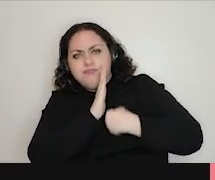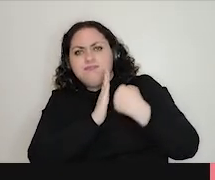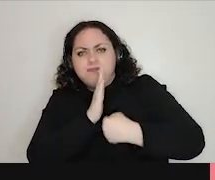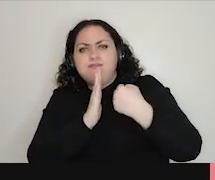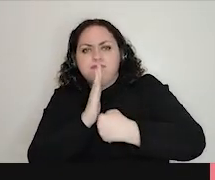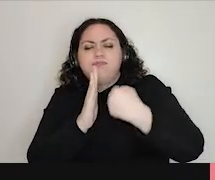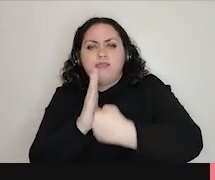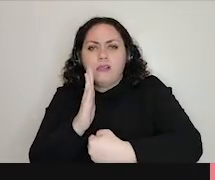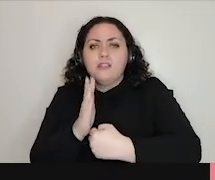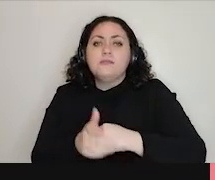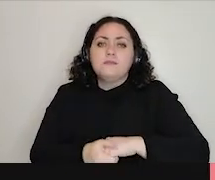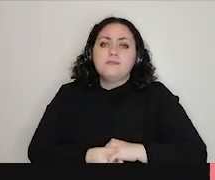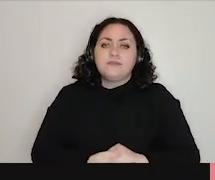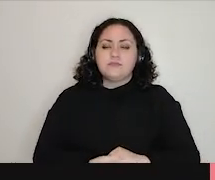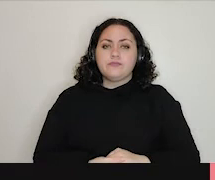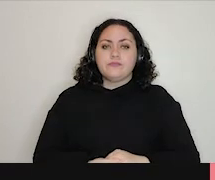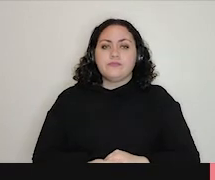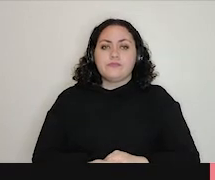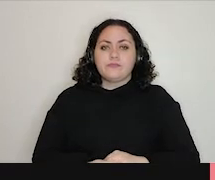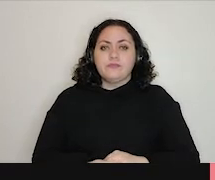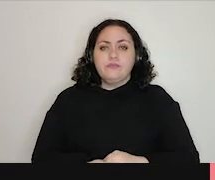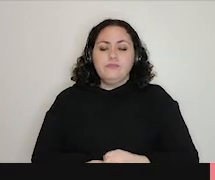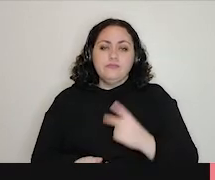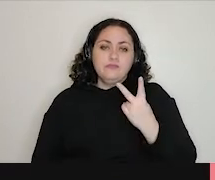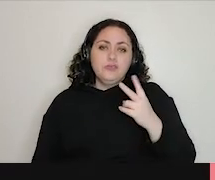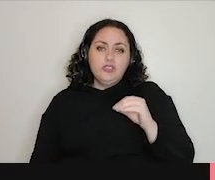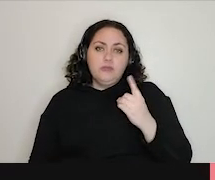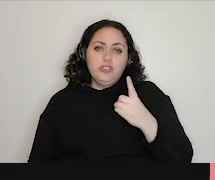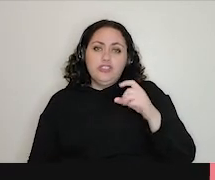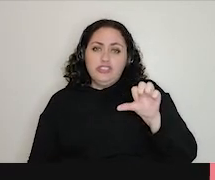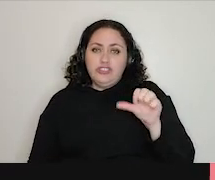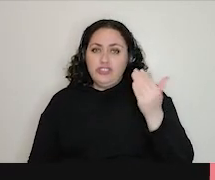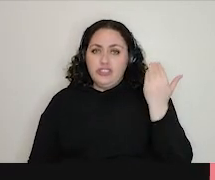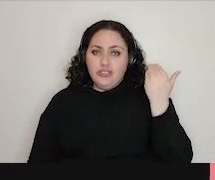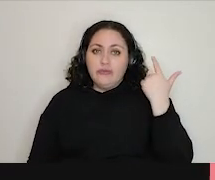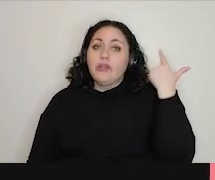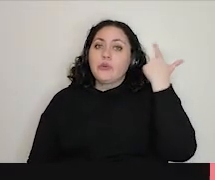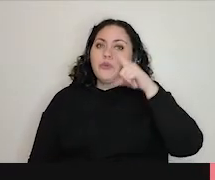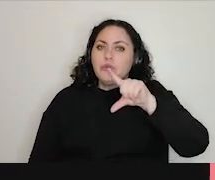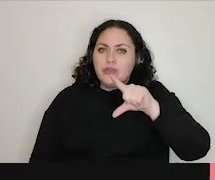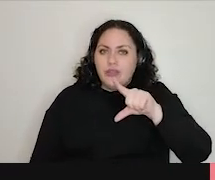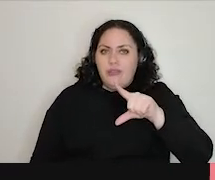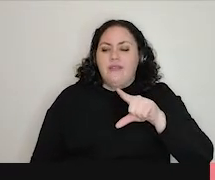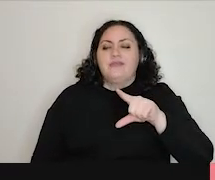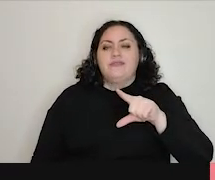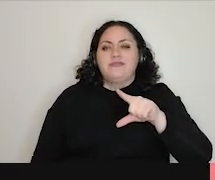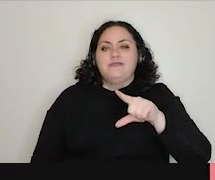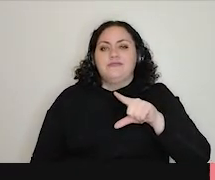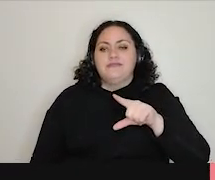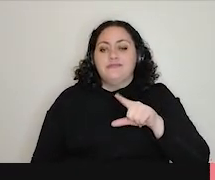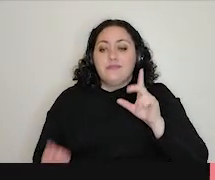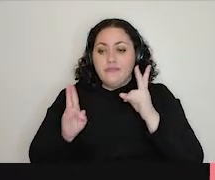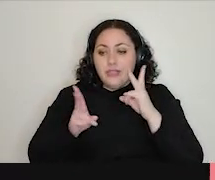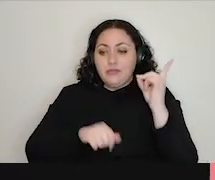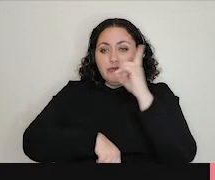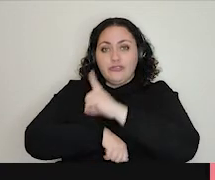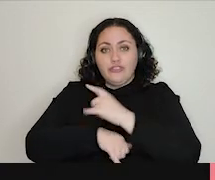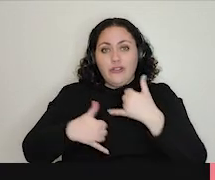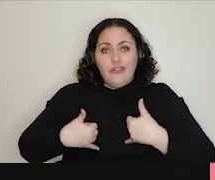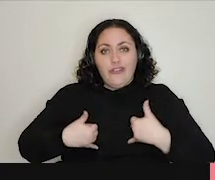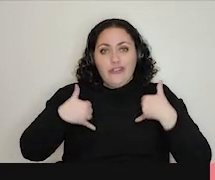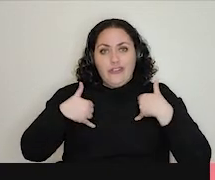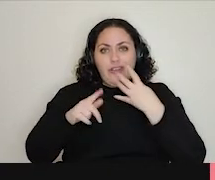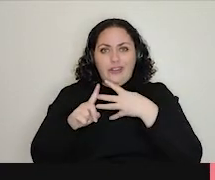muito antigas, né, e em 2019 a gente conseguiu conquistar, inclusive no Dia do Orgulho